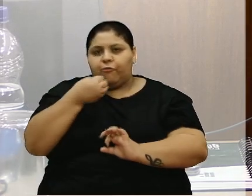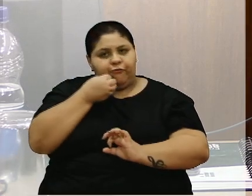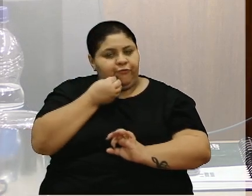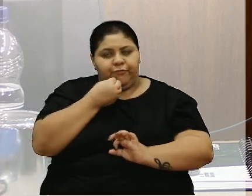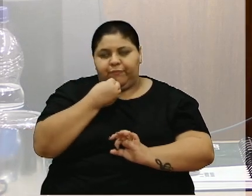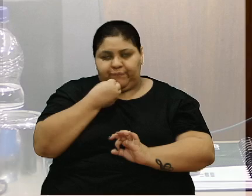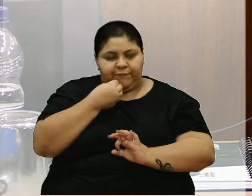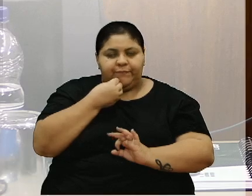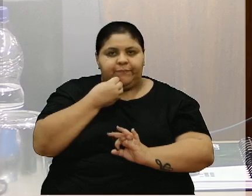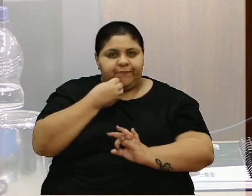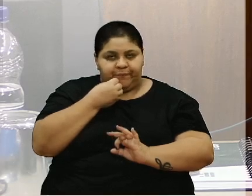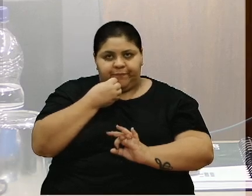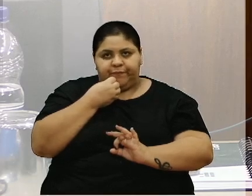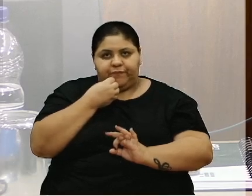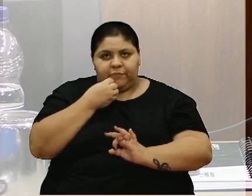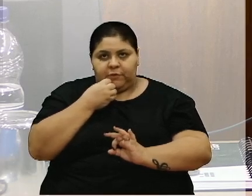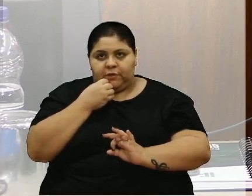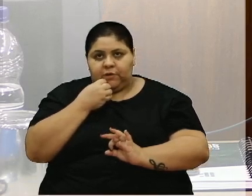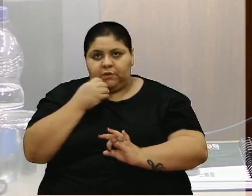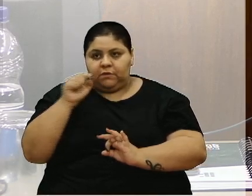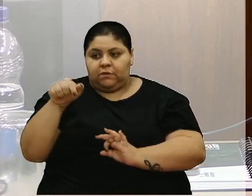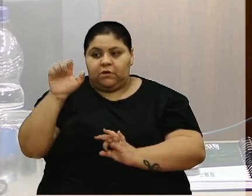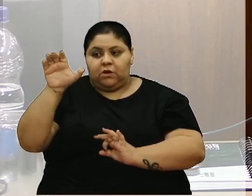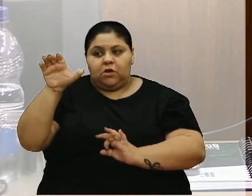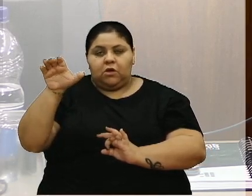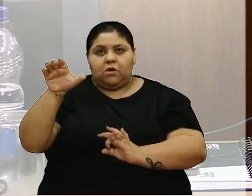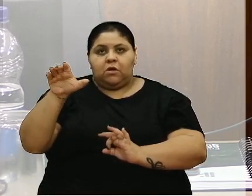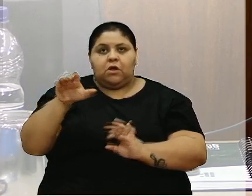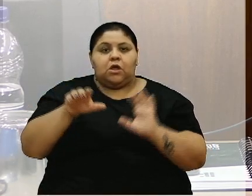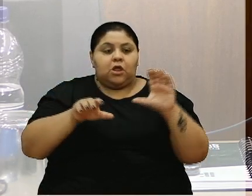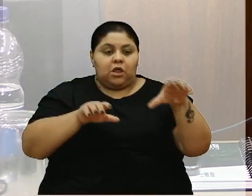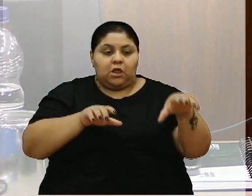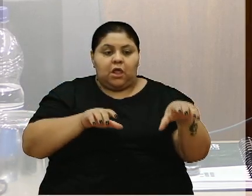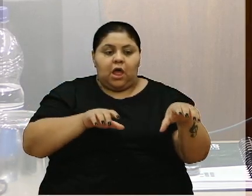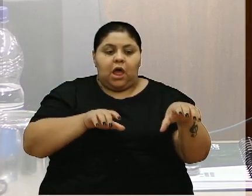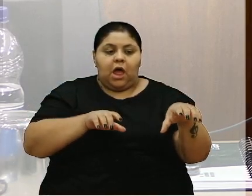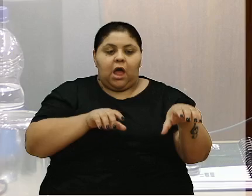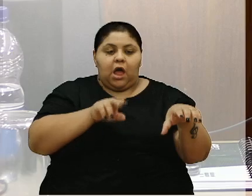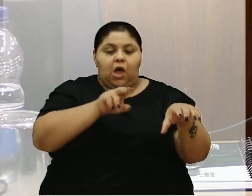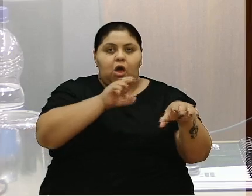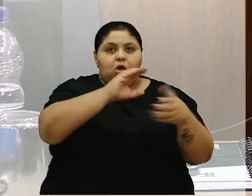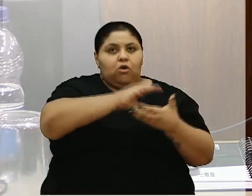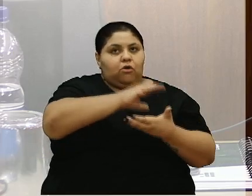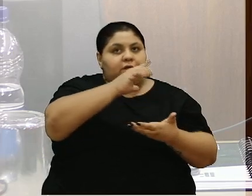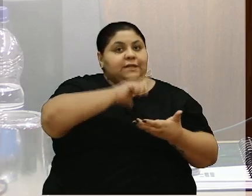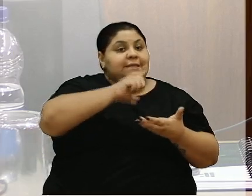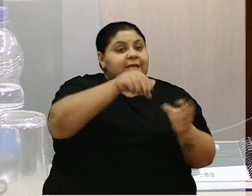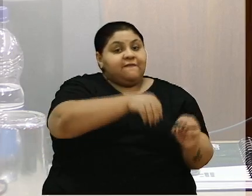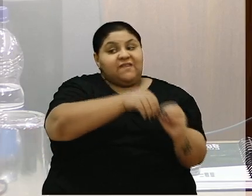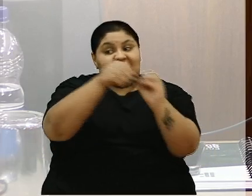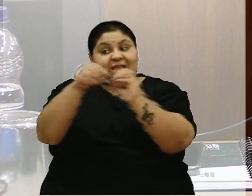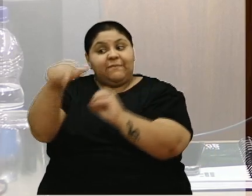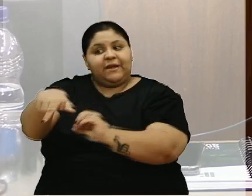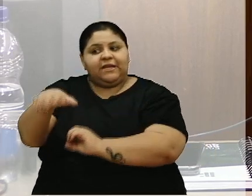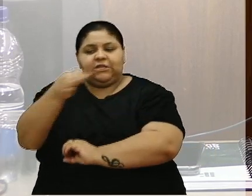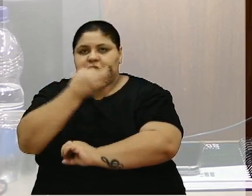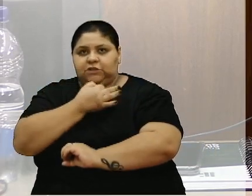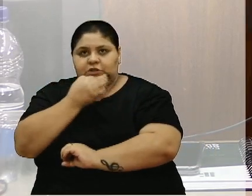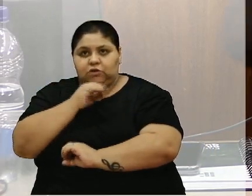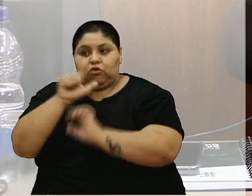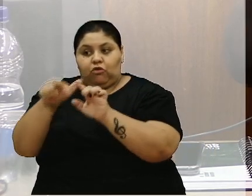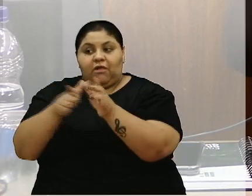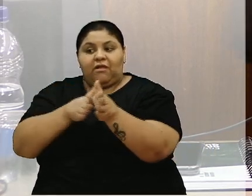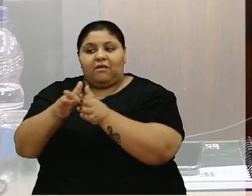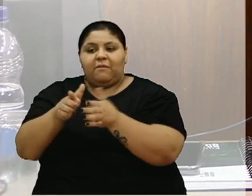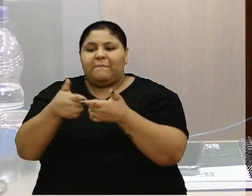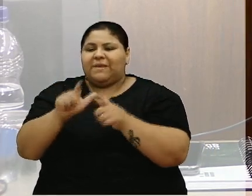esse campus da Universidade Federal do Rio Grande do Sul tem que ser em Caxias, num espaço de fácil acesso, mas eu acho que onde vai